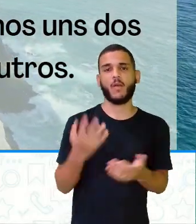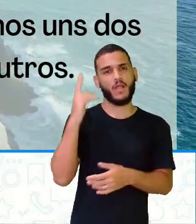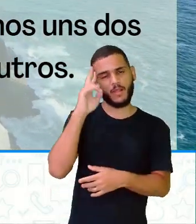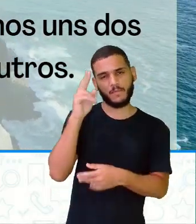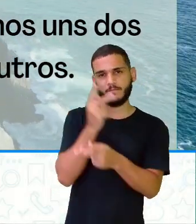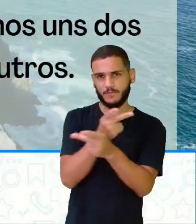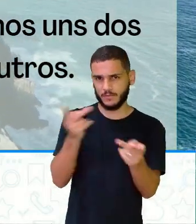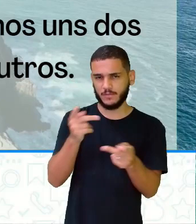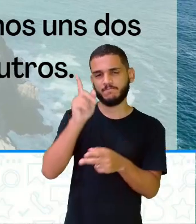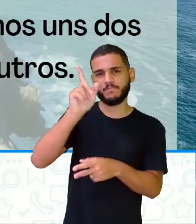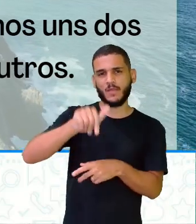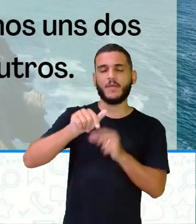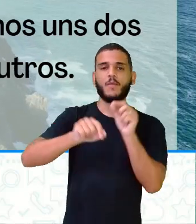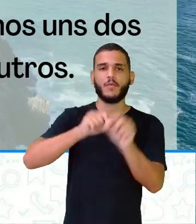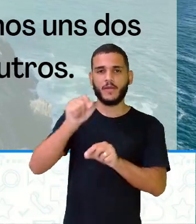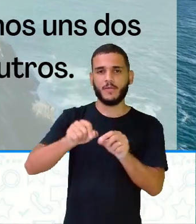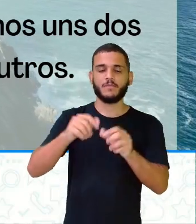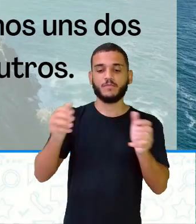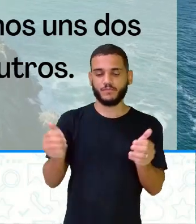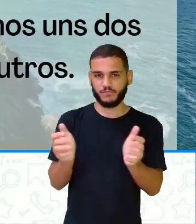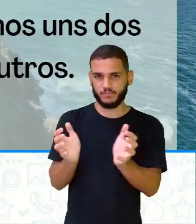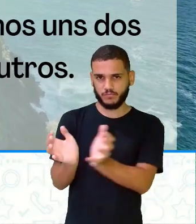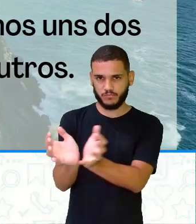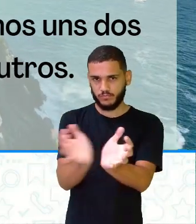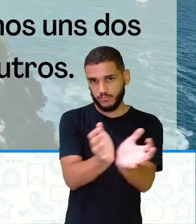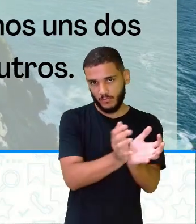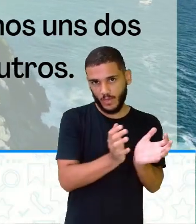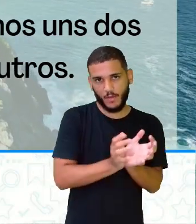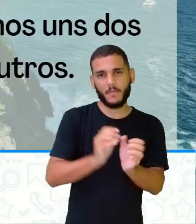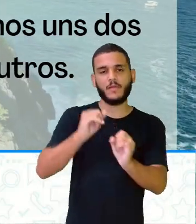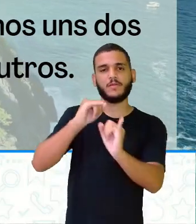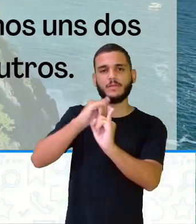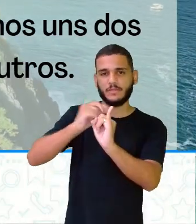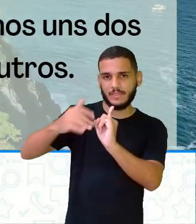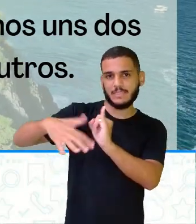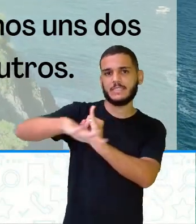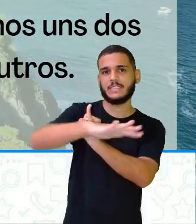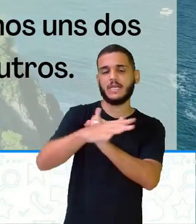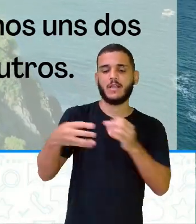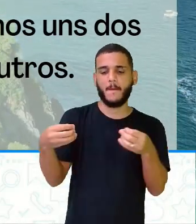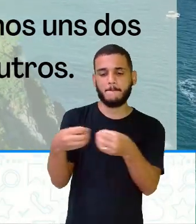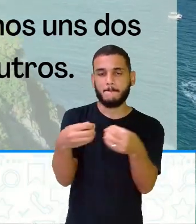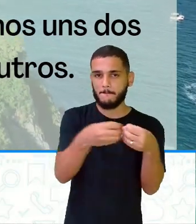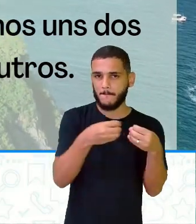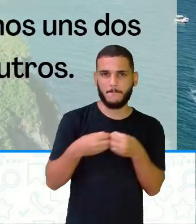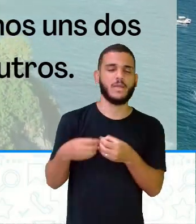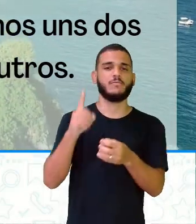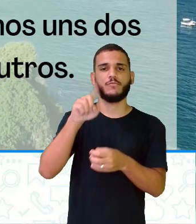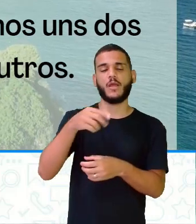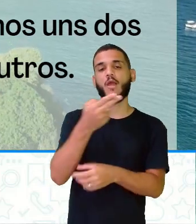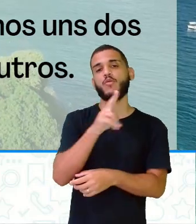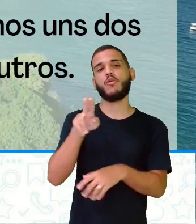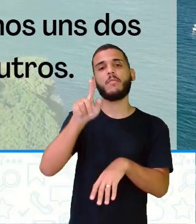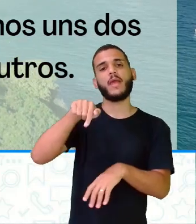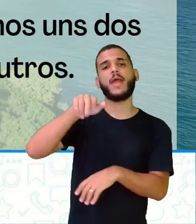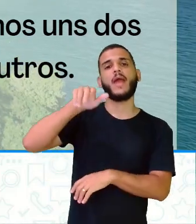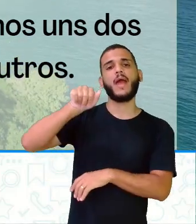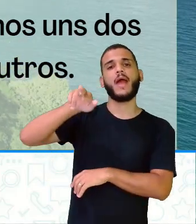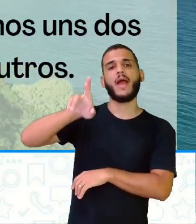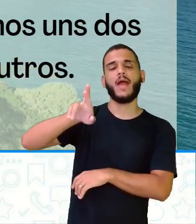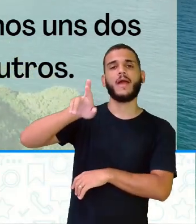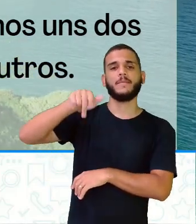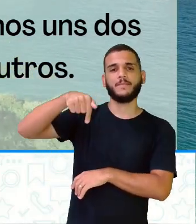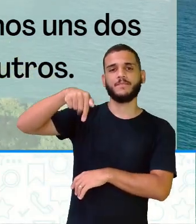que um arquipélago é um conjunto de ilhas ou ilhéus próximos uns aos outros. Por isso que a gente fala que Fernando de